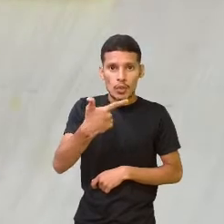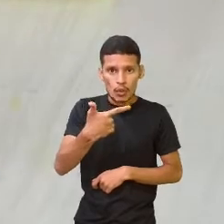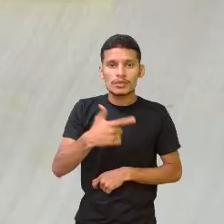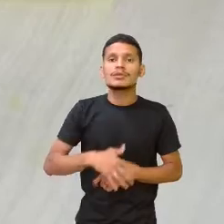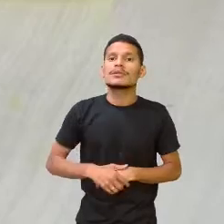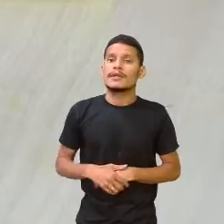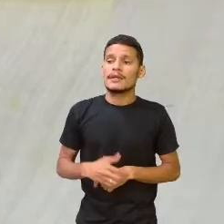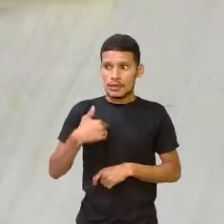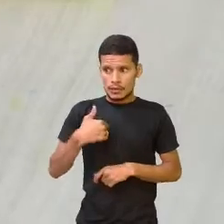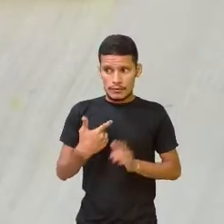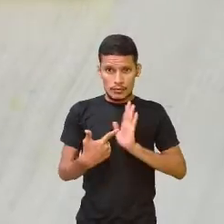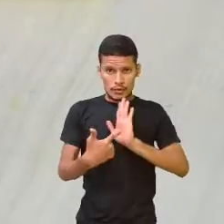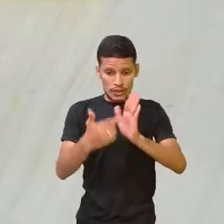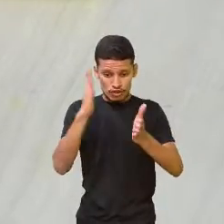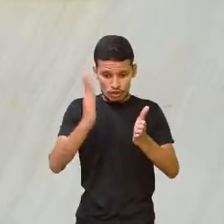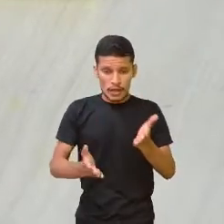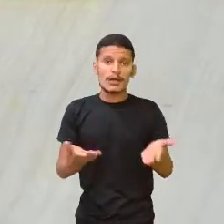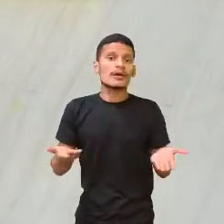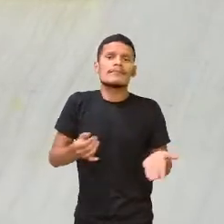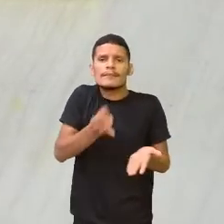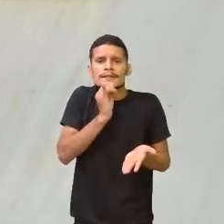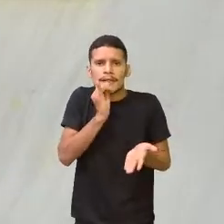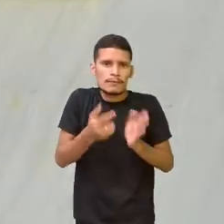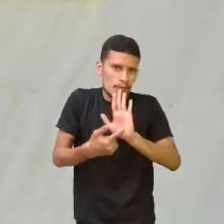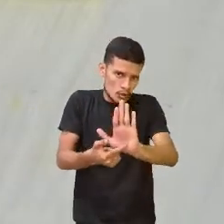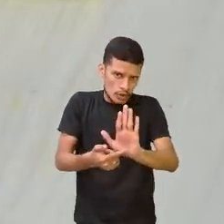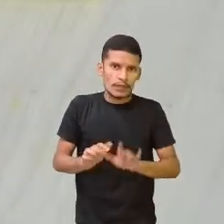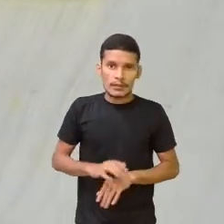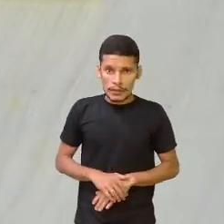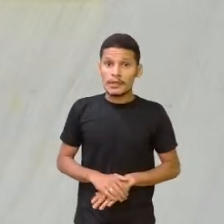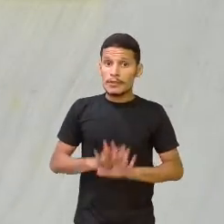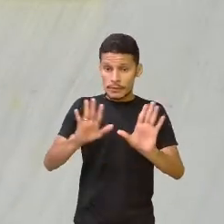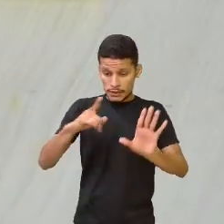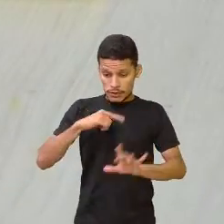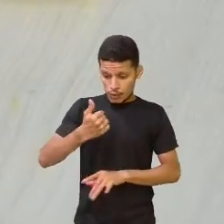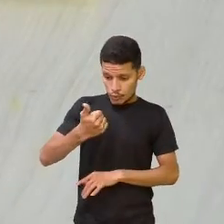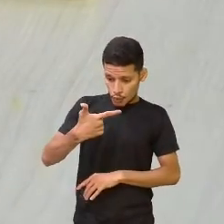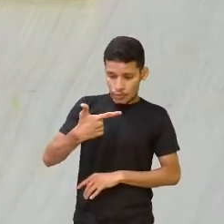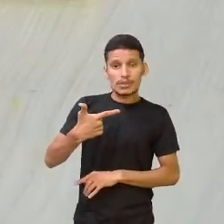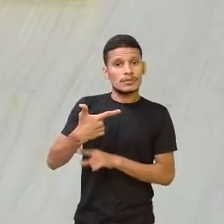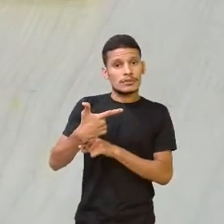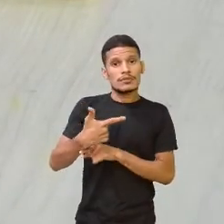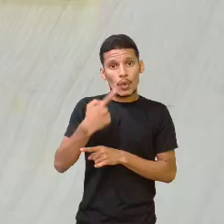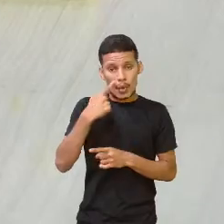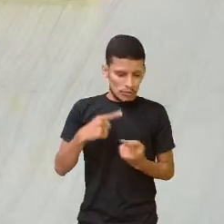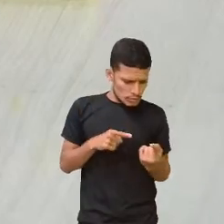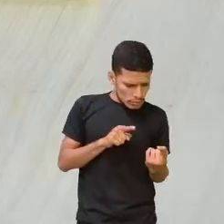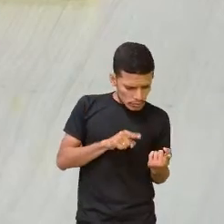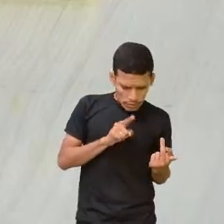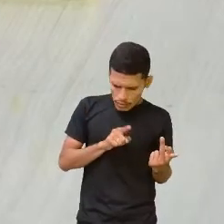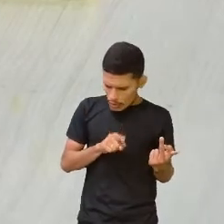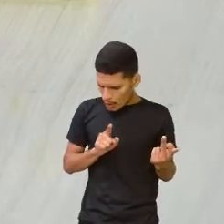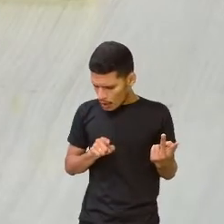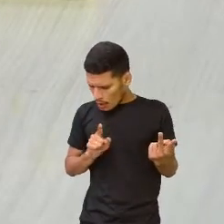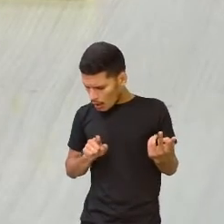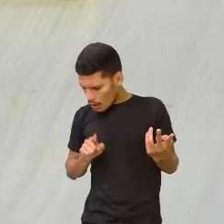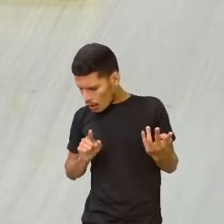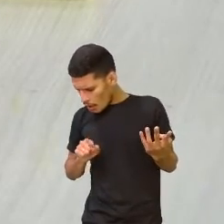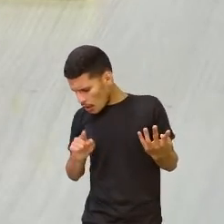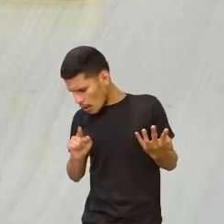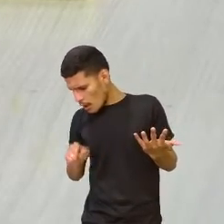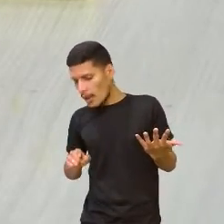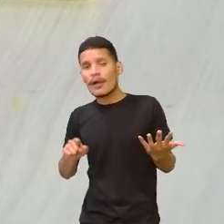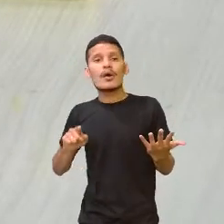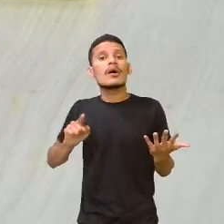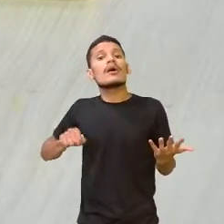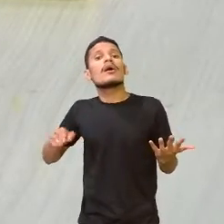trouxe os lápis só para exemplificar. Eu tenho 12 lápis, ó. 1, 2, 3, 4, 5, 6, 7, 8,